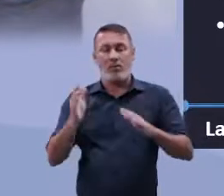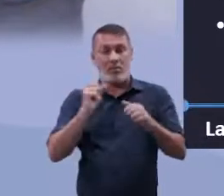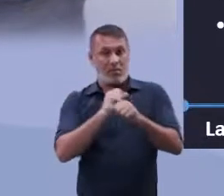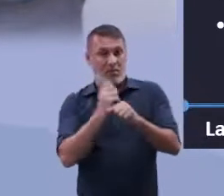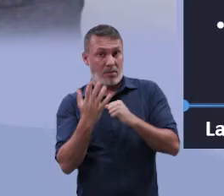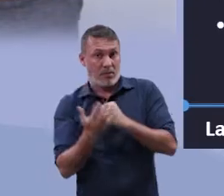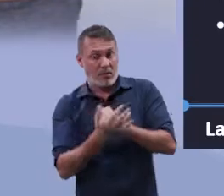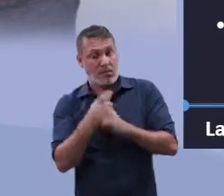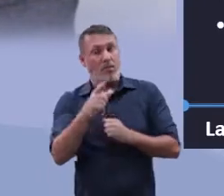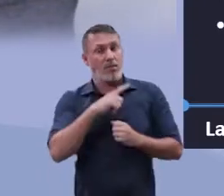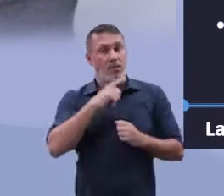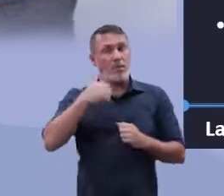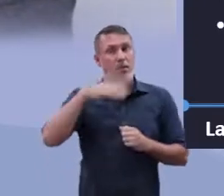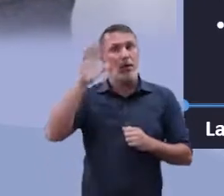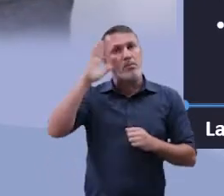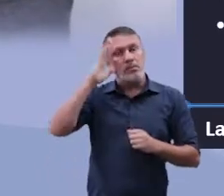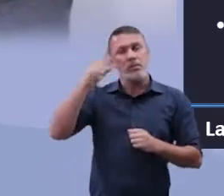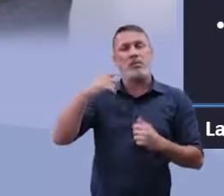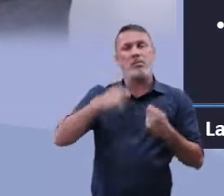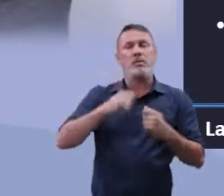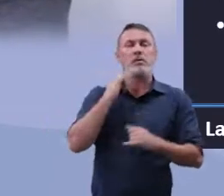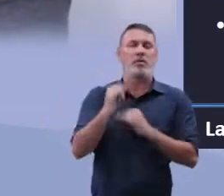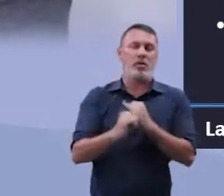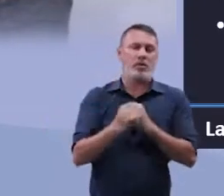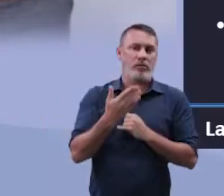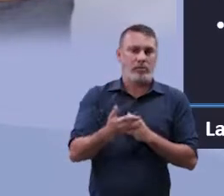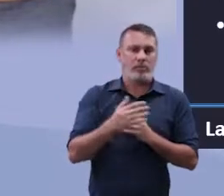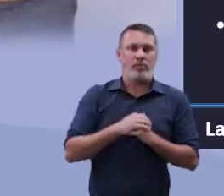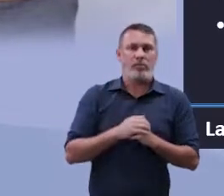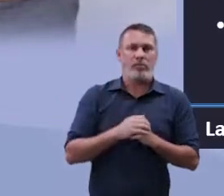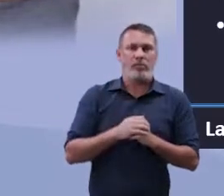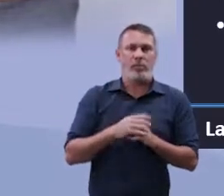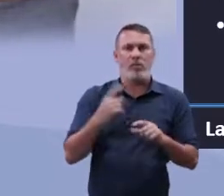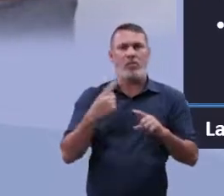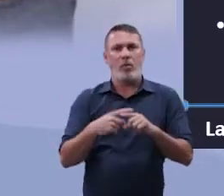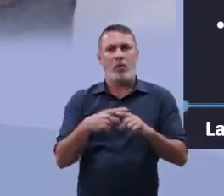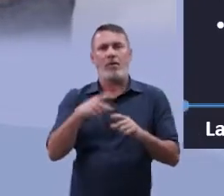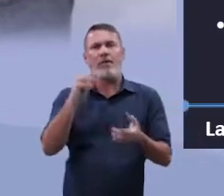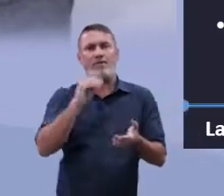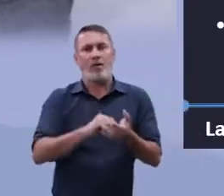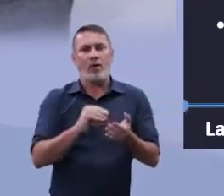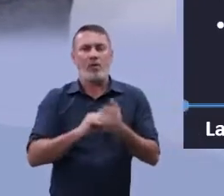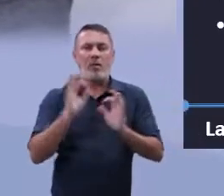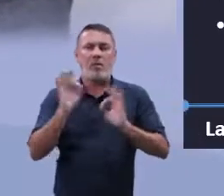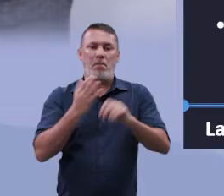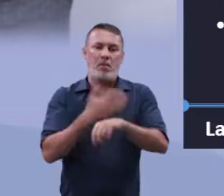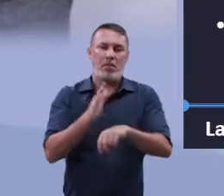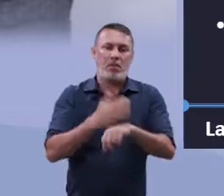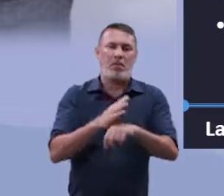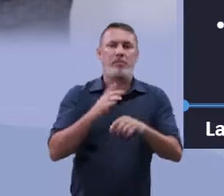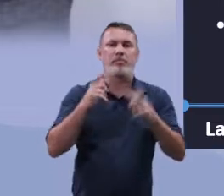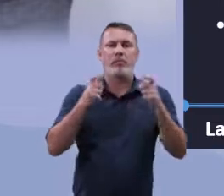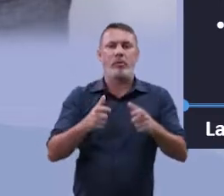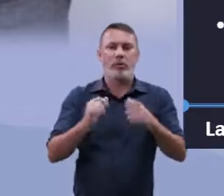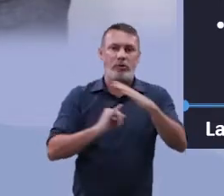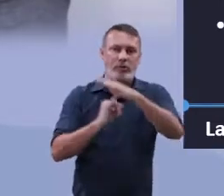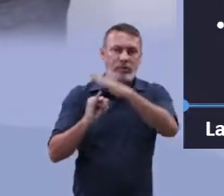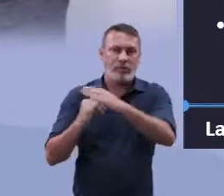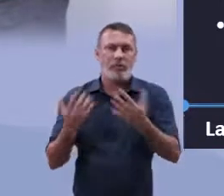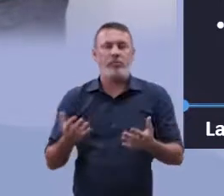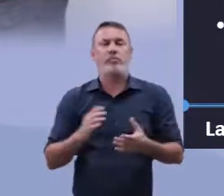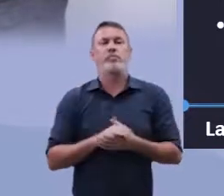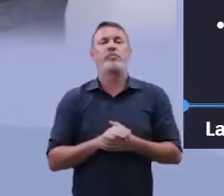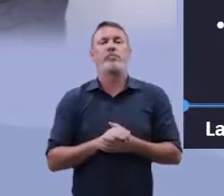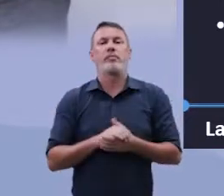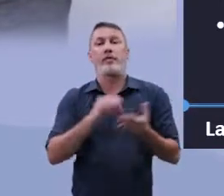sobretudo com a internet. Só que nós temos a falta de preparo das instituições. Um